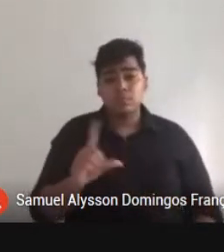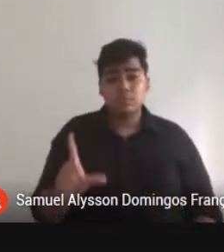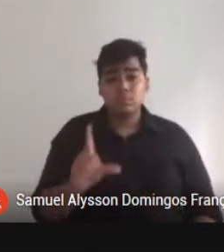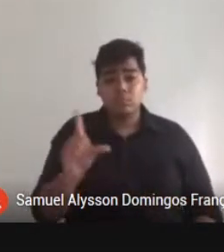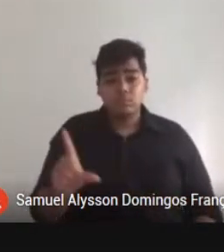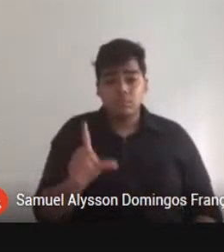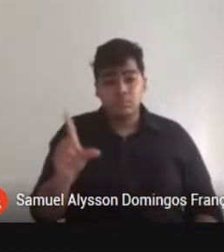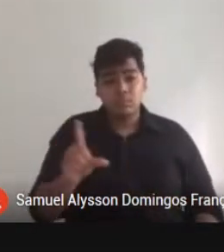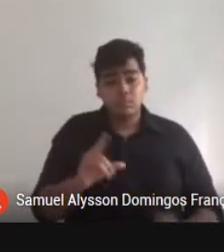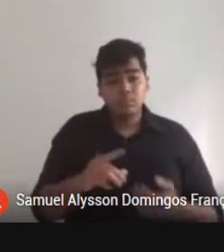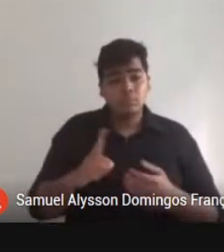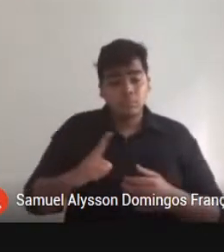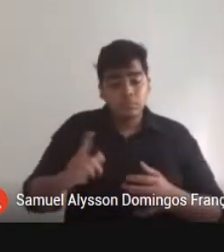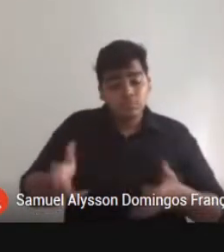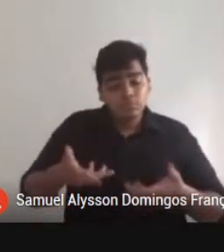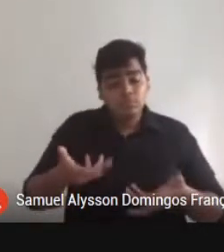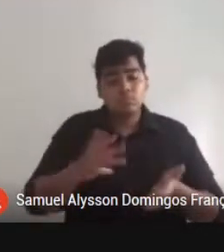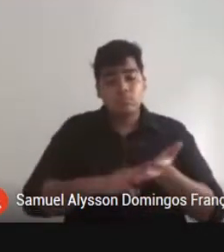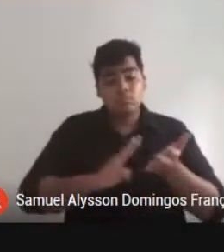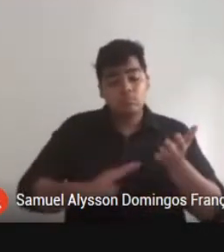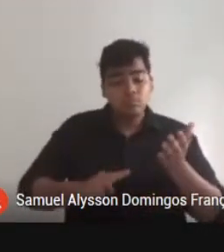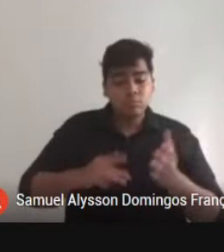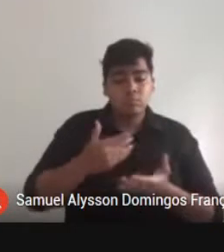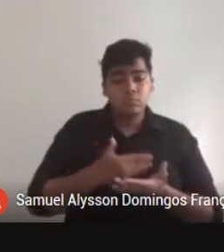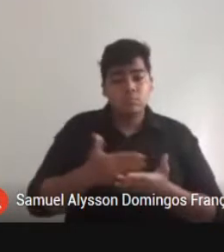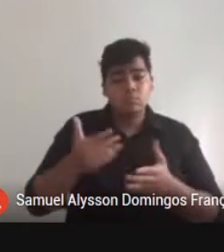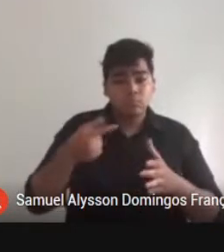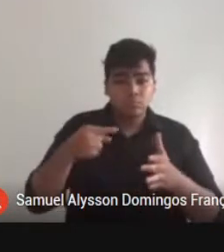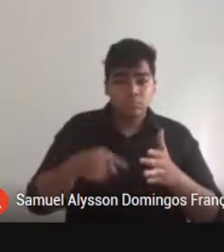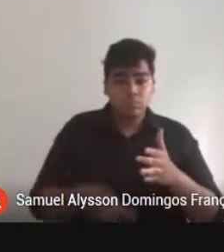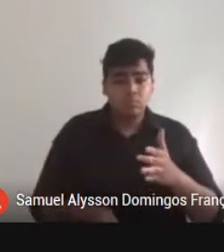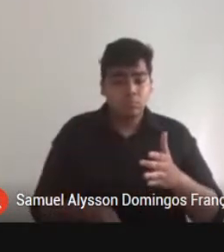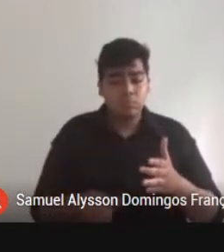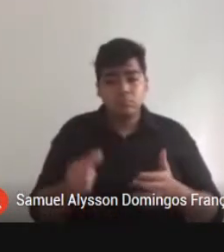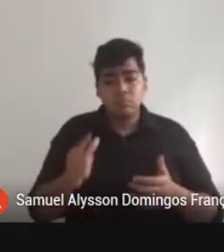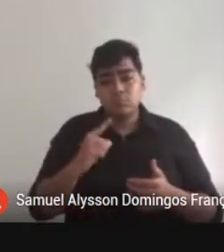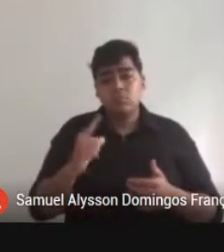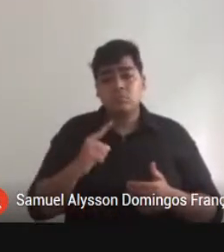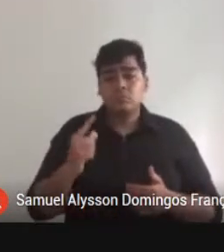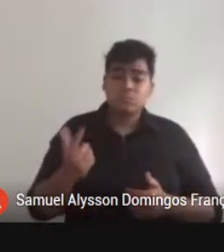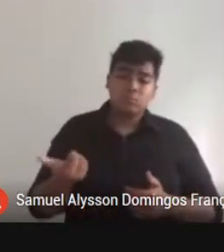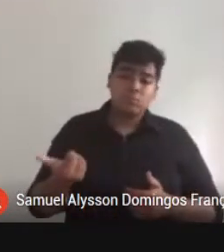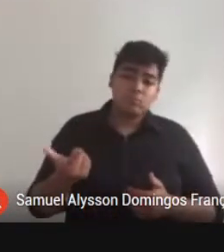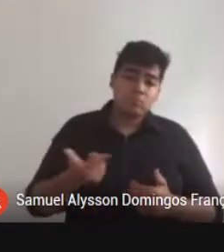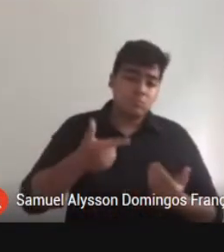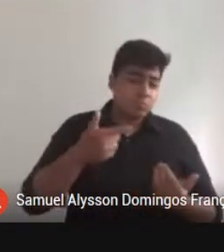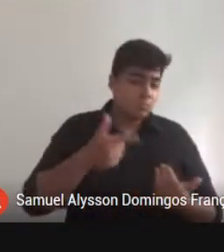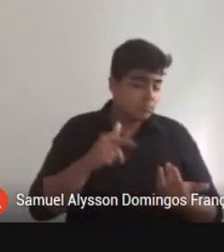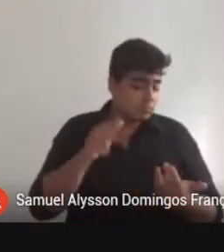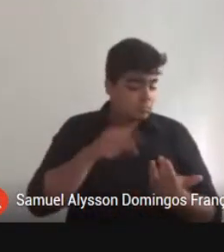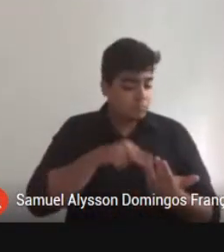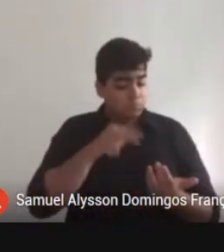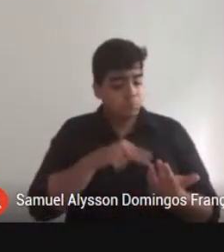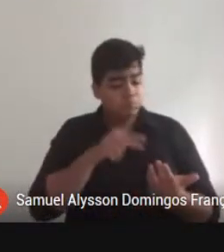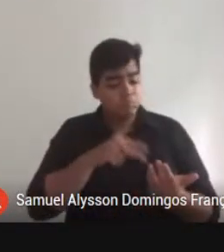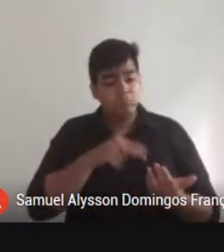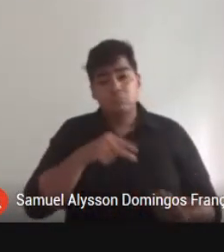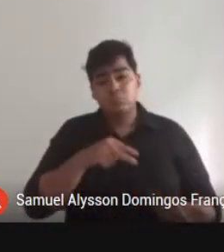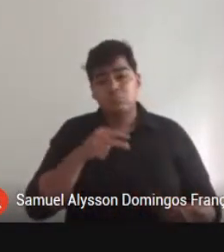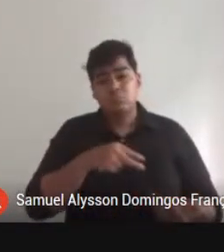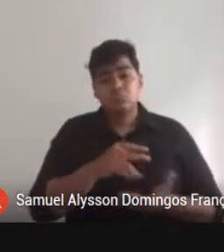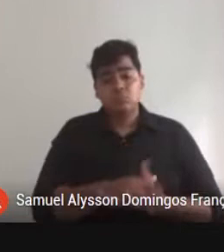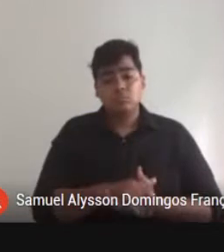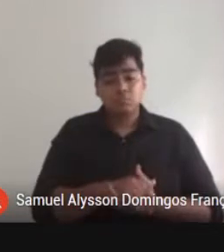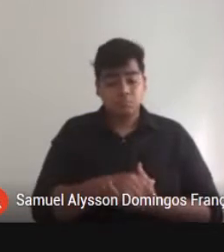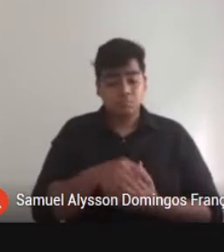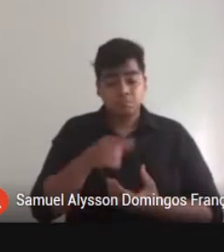eu me aprofundei aqui no campus, né? Foi esse livro de Lake e Bogerson, que ele